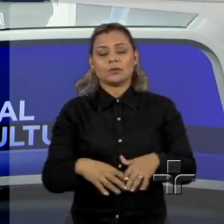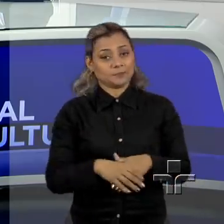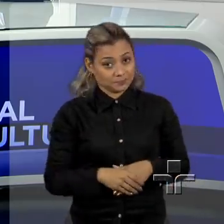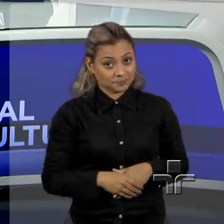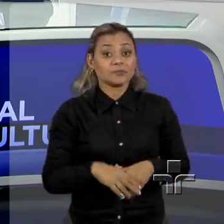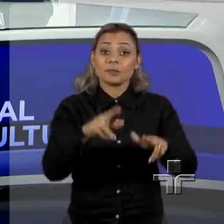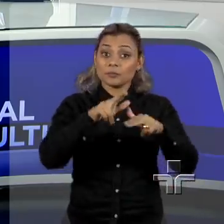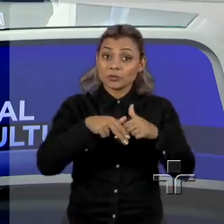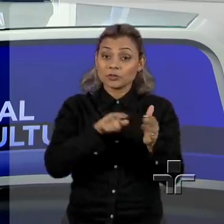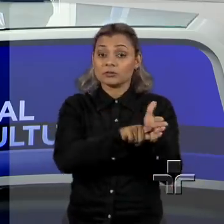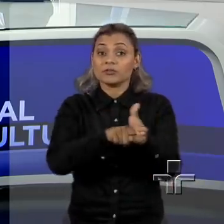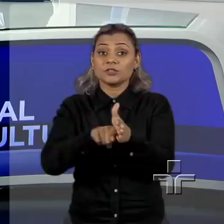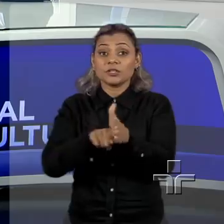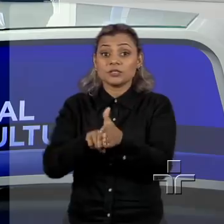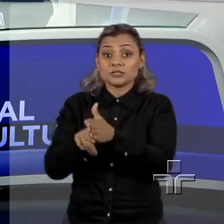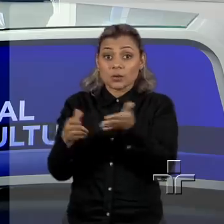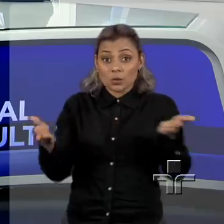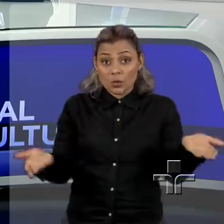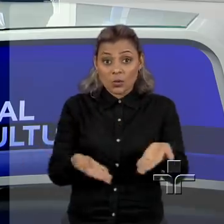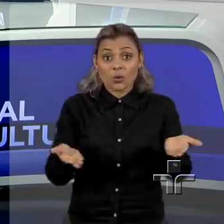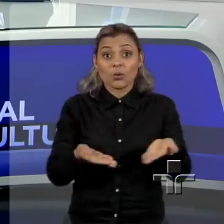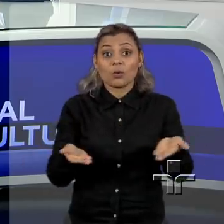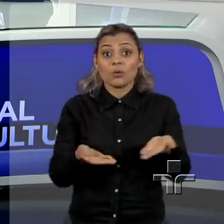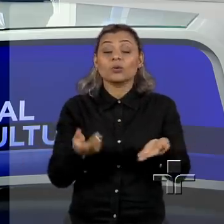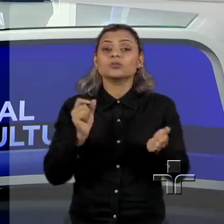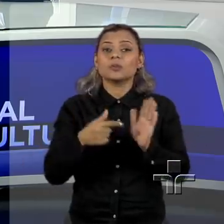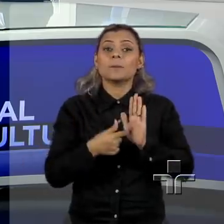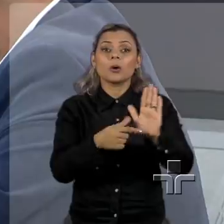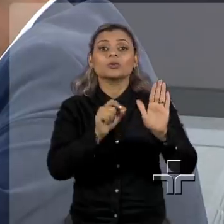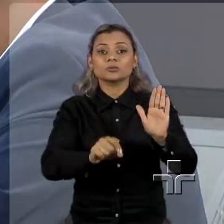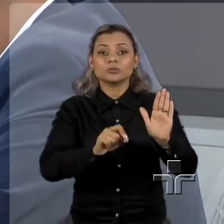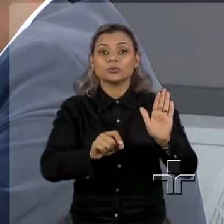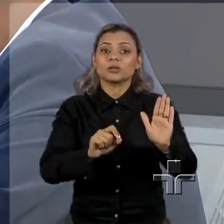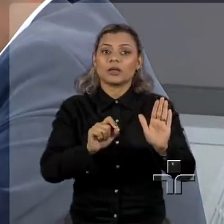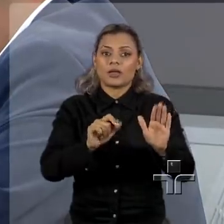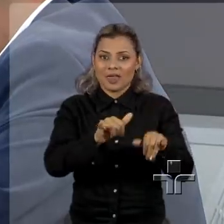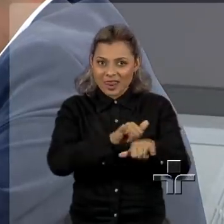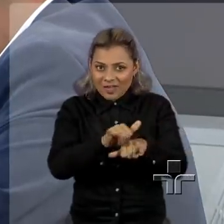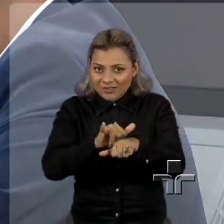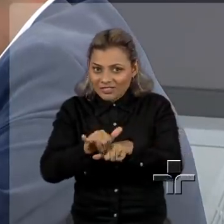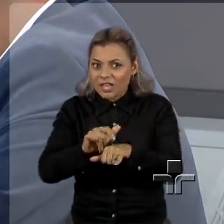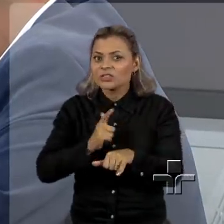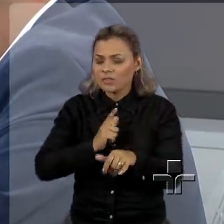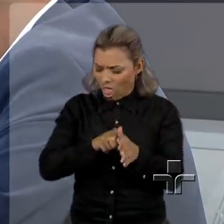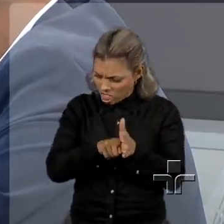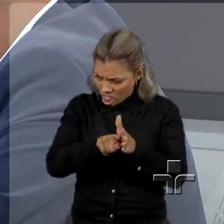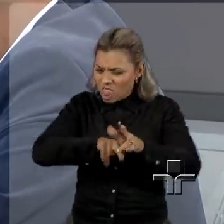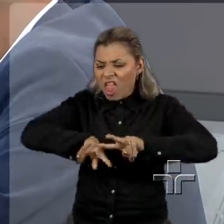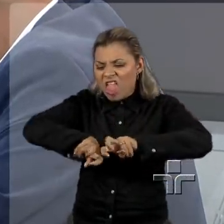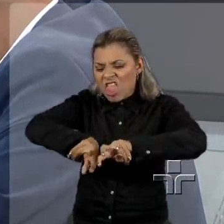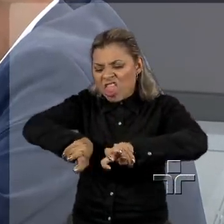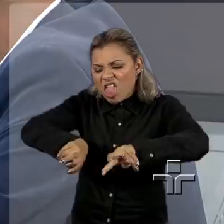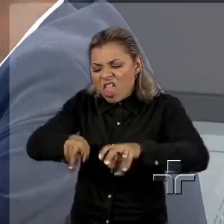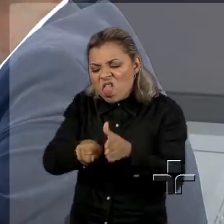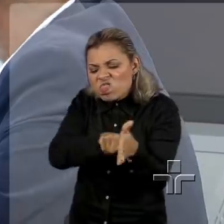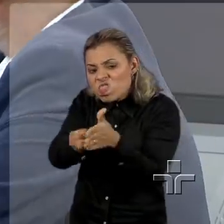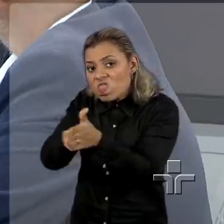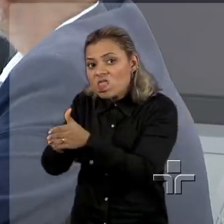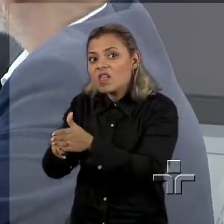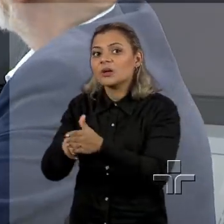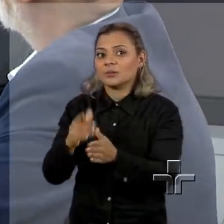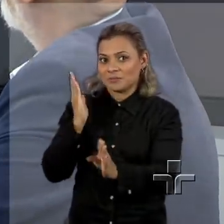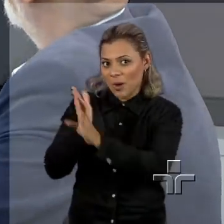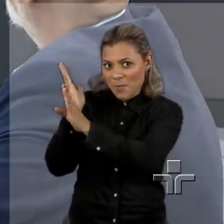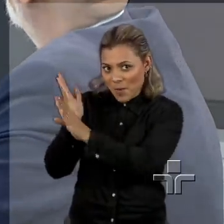E essa operação de hoje vem também para mostrar o contrário, que a Lava Jato ainda tem fôlego para novos desdobramentos que podem culminar